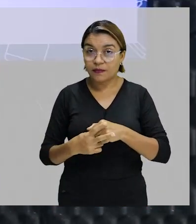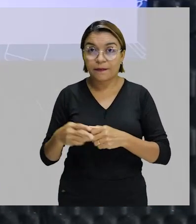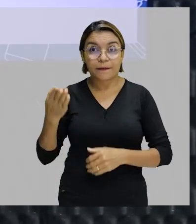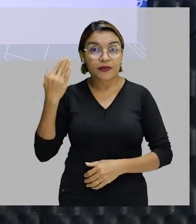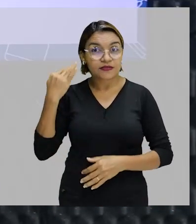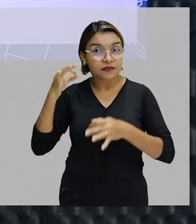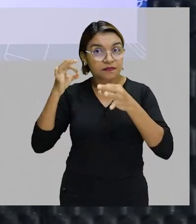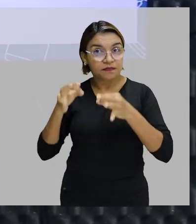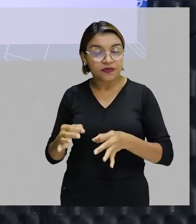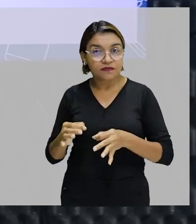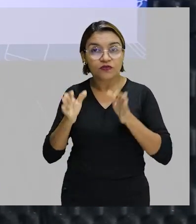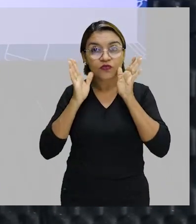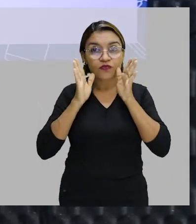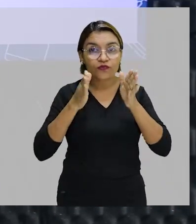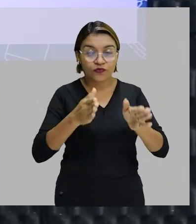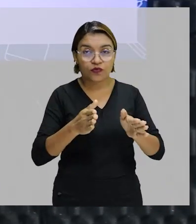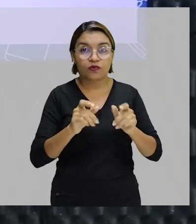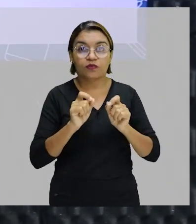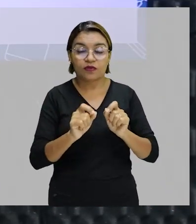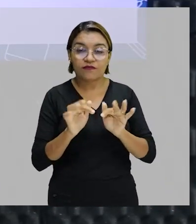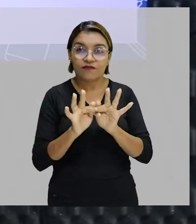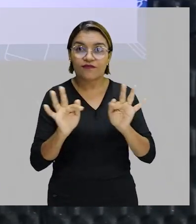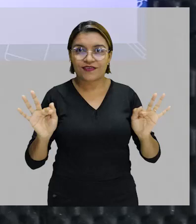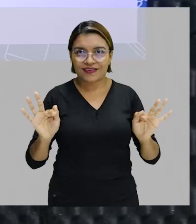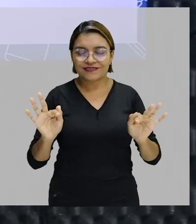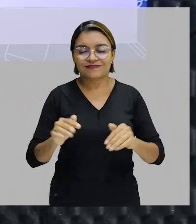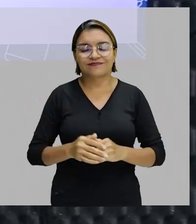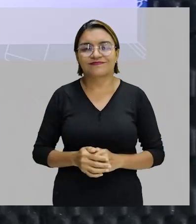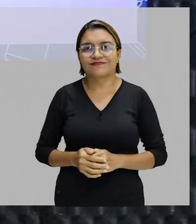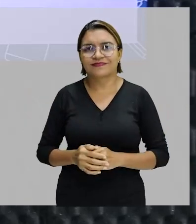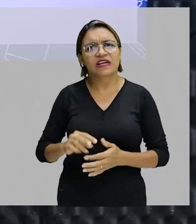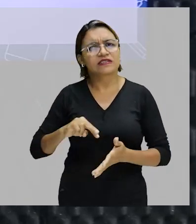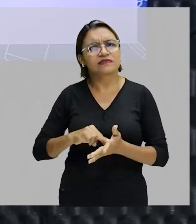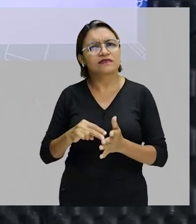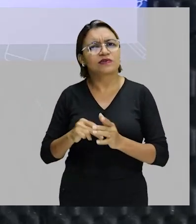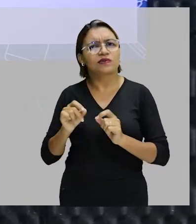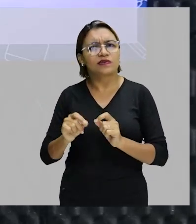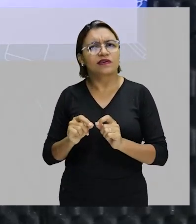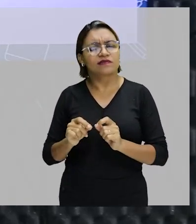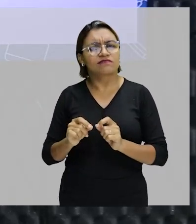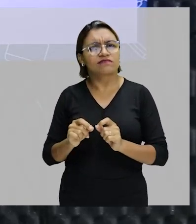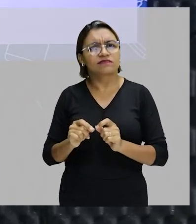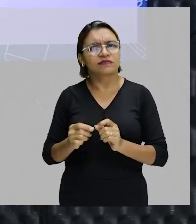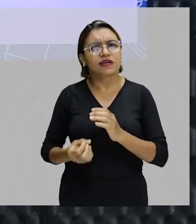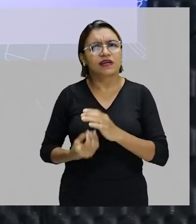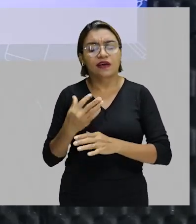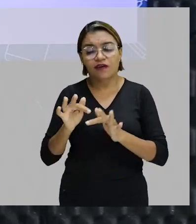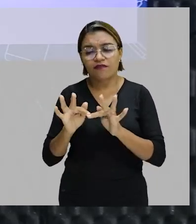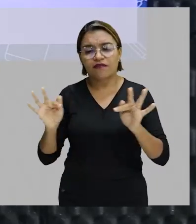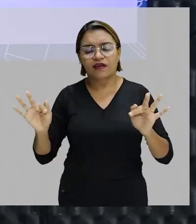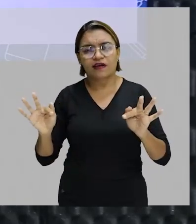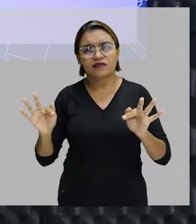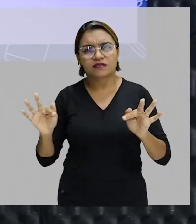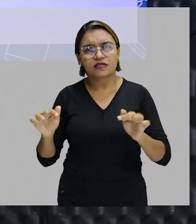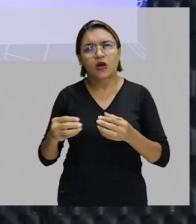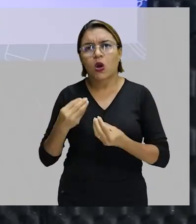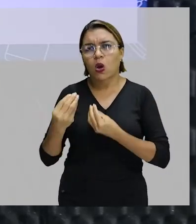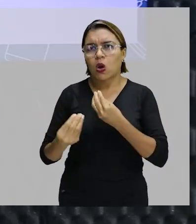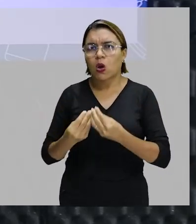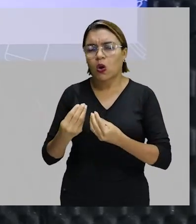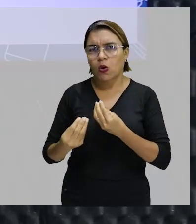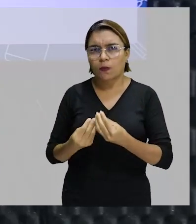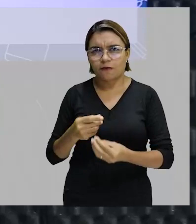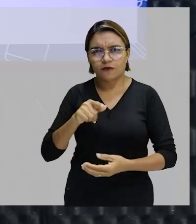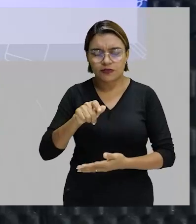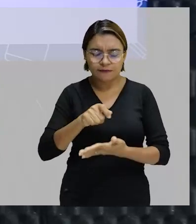o foco na formação de sentenças. O que é isso? Formação de sentenças é a gente analisar como que você escreve,